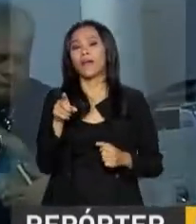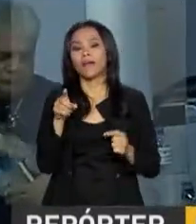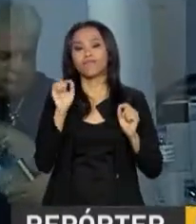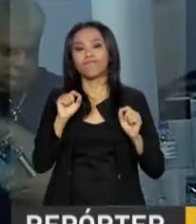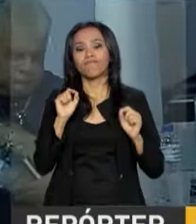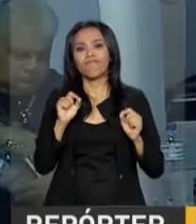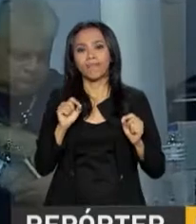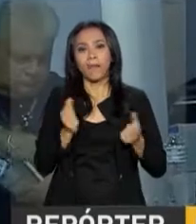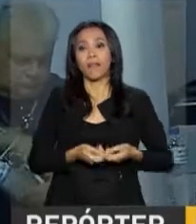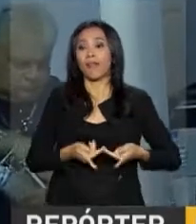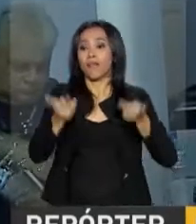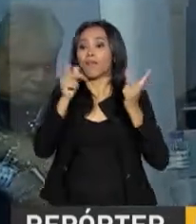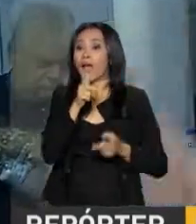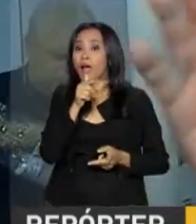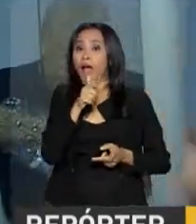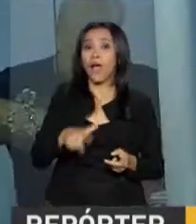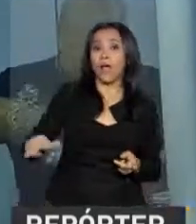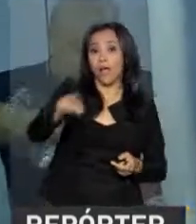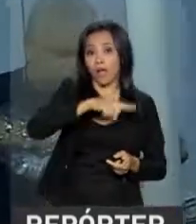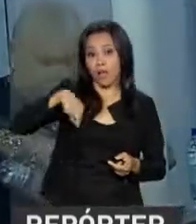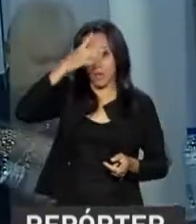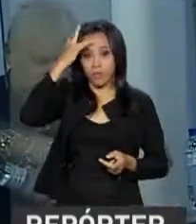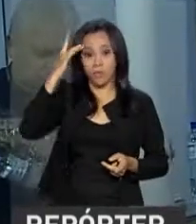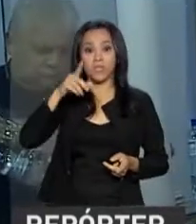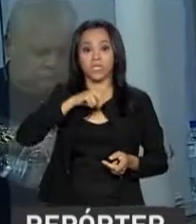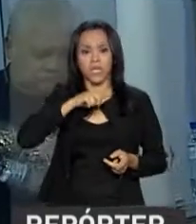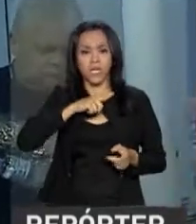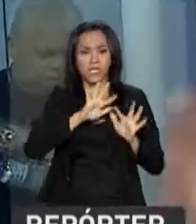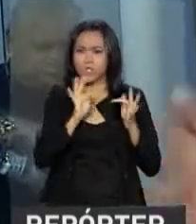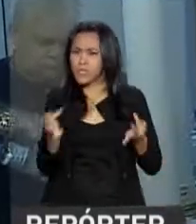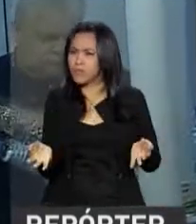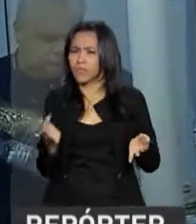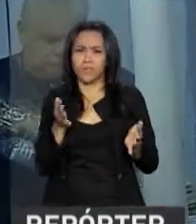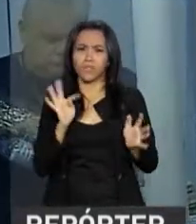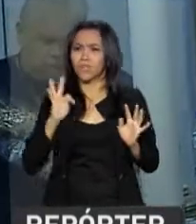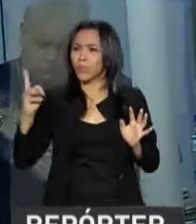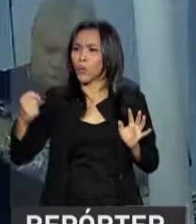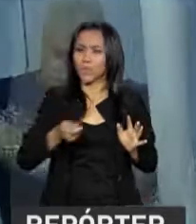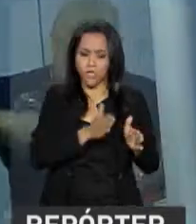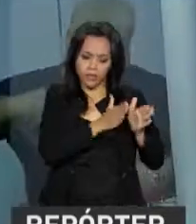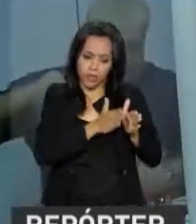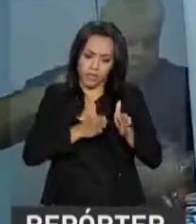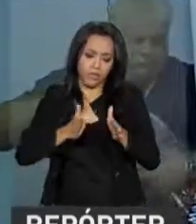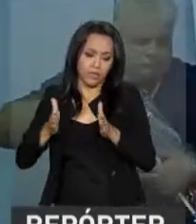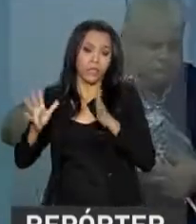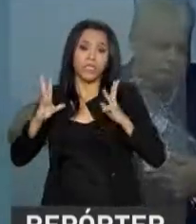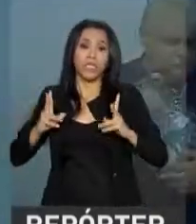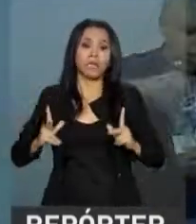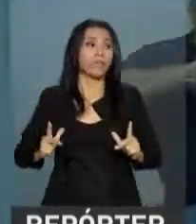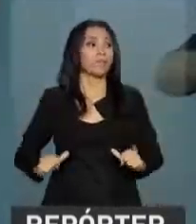destinada a fornecer algumas pequenas populações ele comporta dessa estrutura simples todos os processos as etapas de tratamento de água da estação